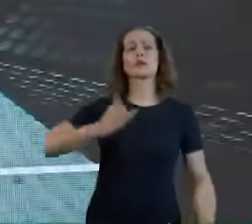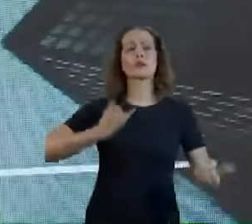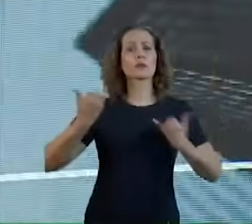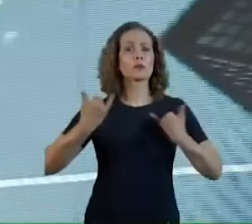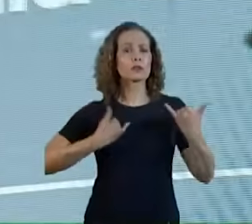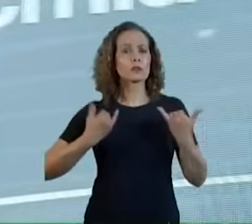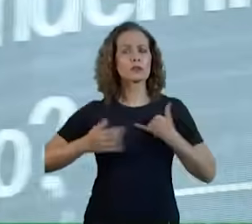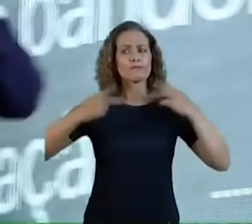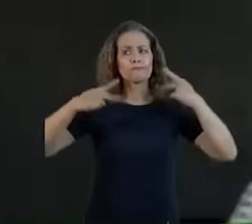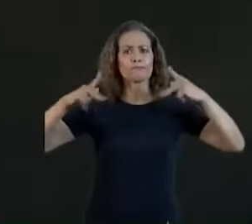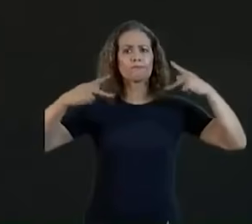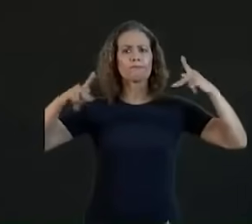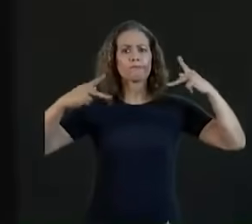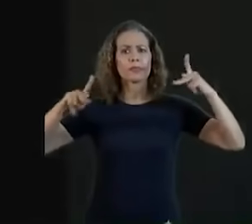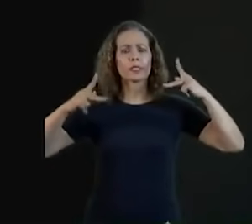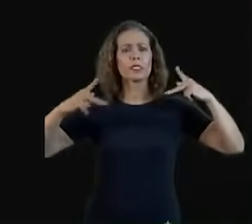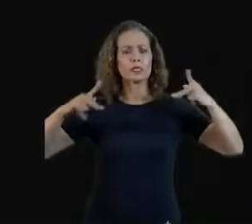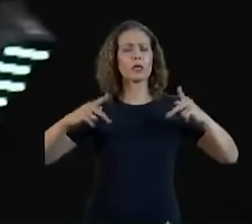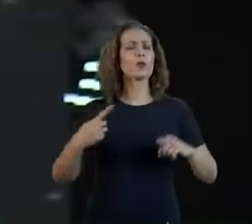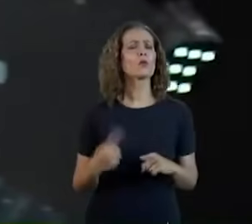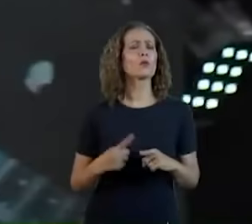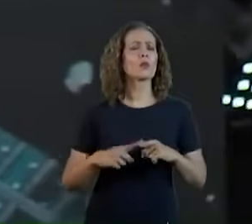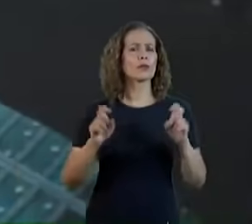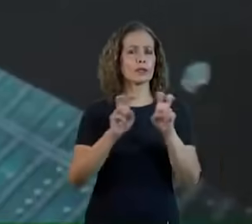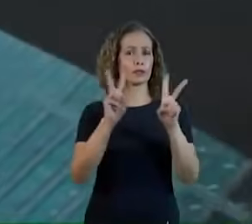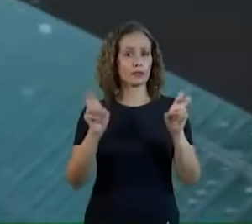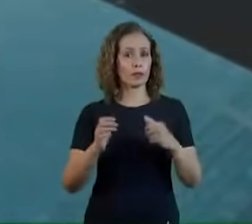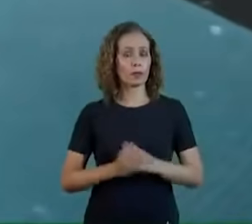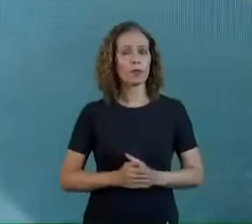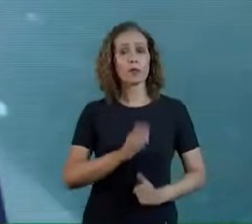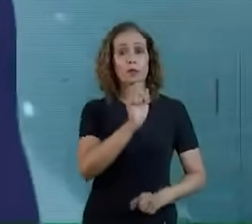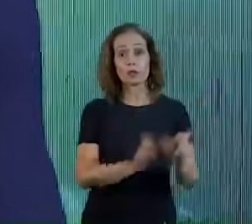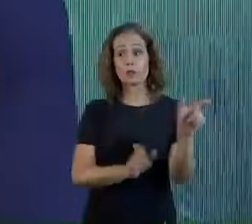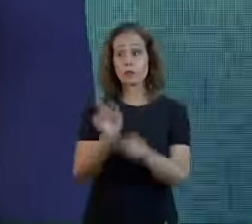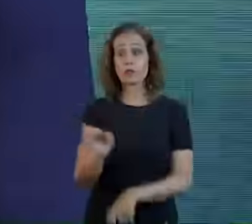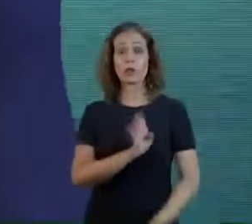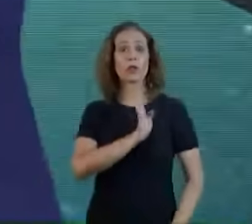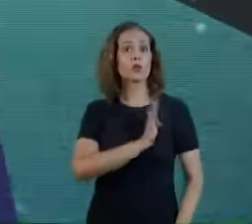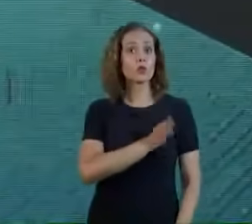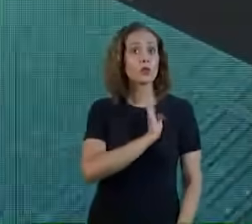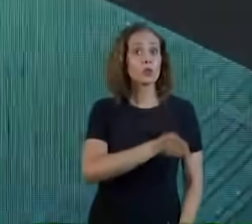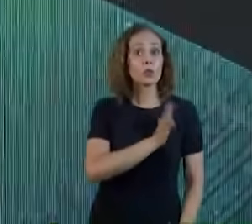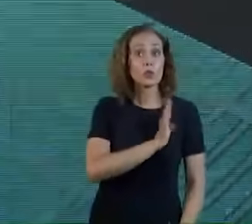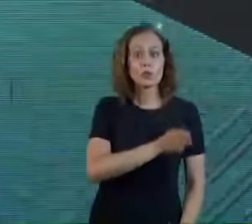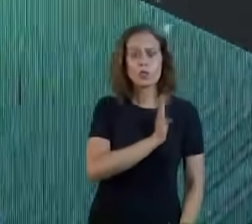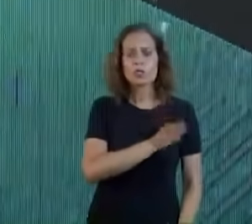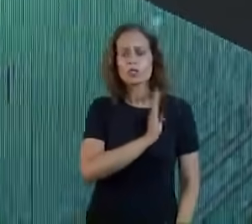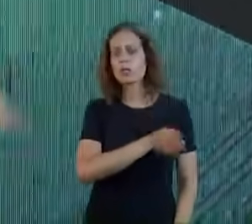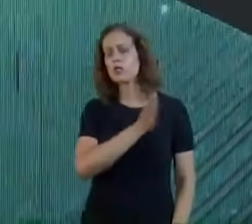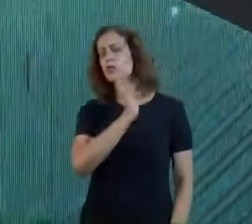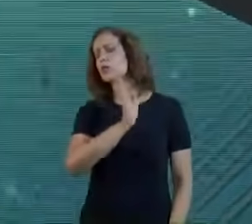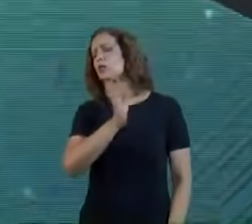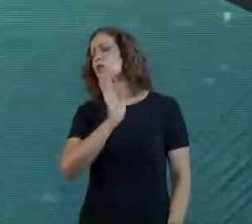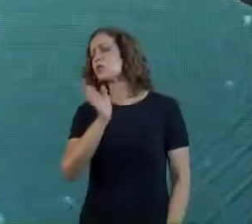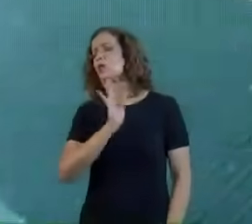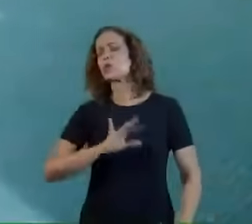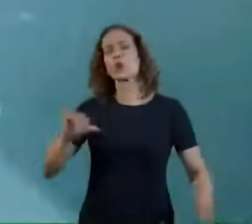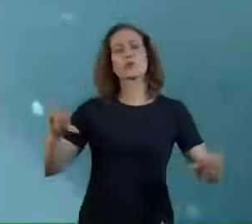pregar essa mensagem, porque o coração de muita gente foi extremamente